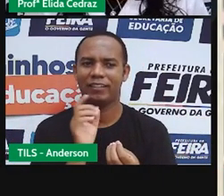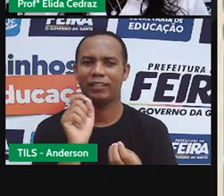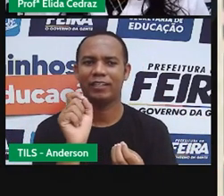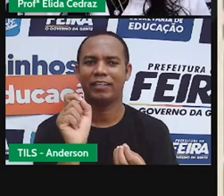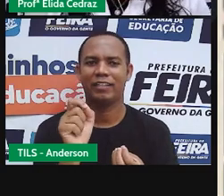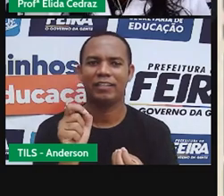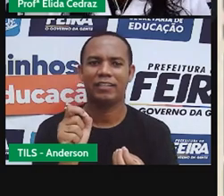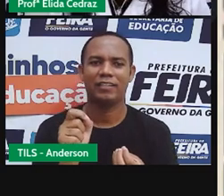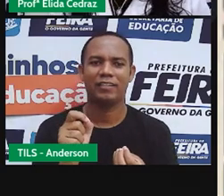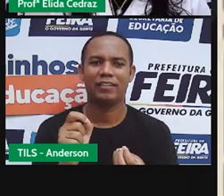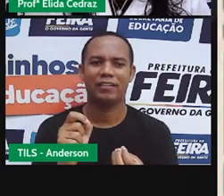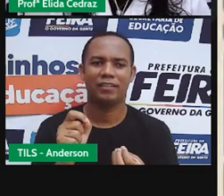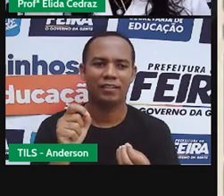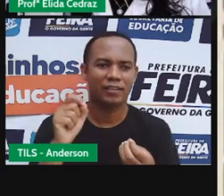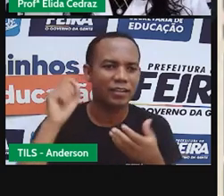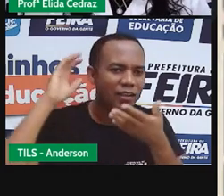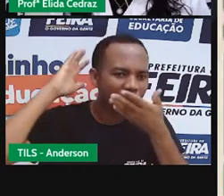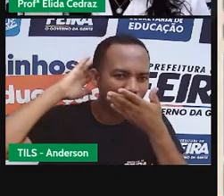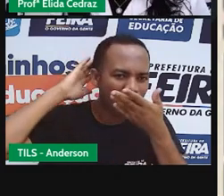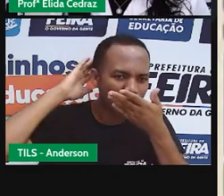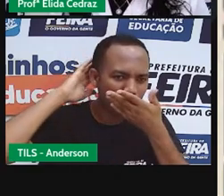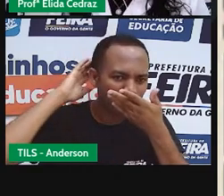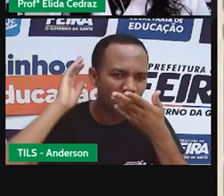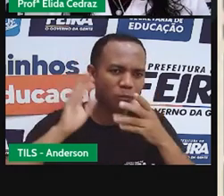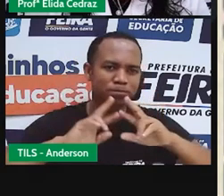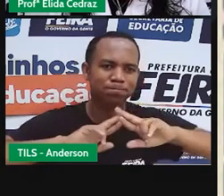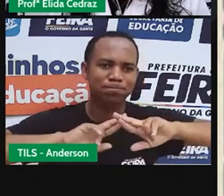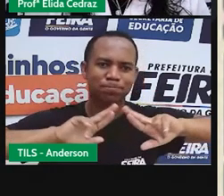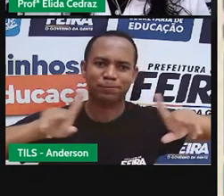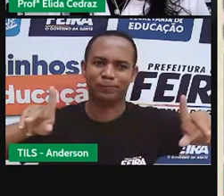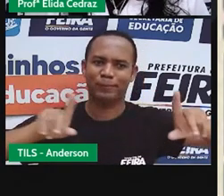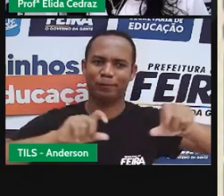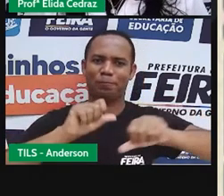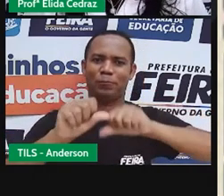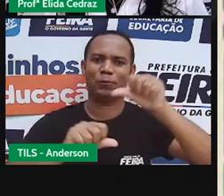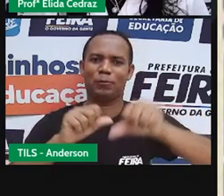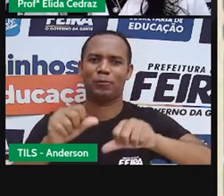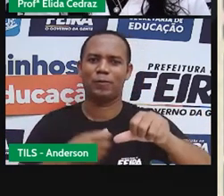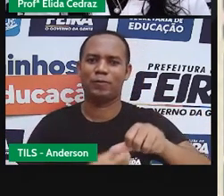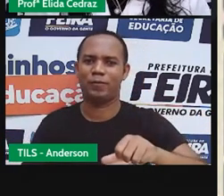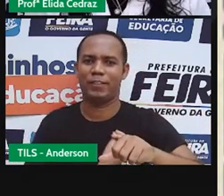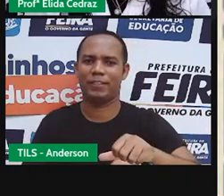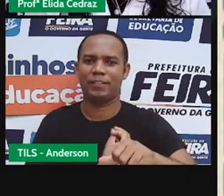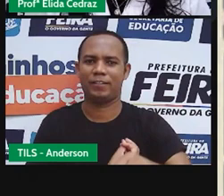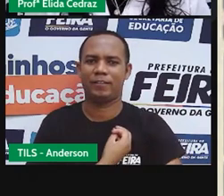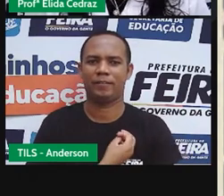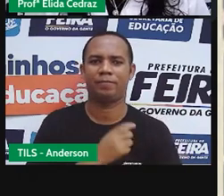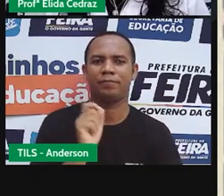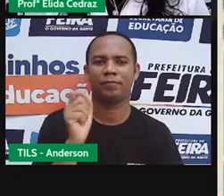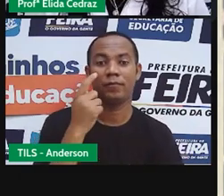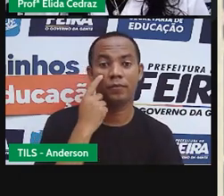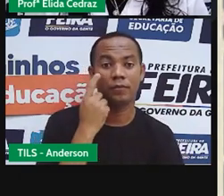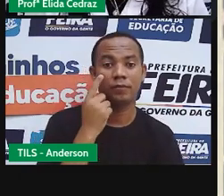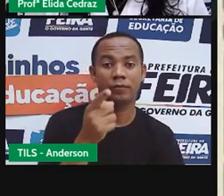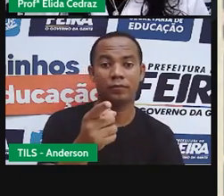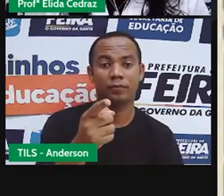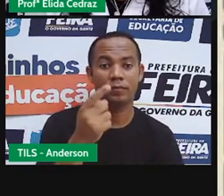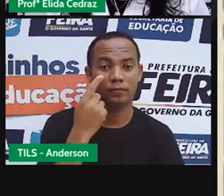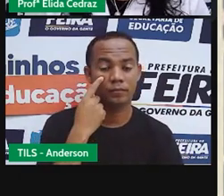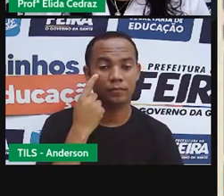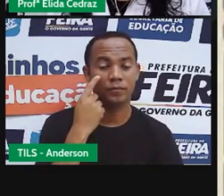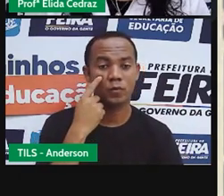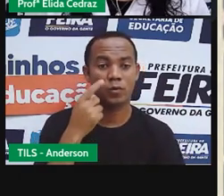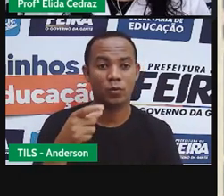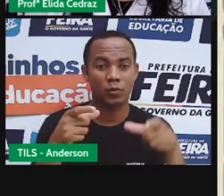que tiveram os seus hábitos totalmente transformados. Aqui uma notícia de um jornal